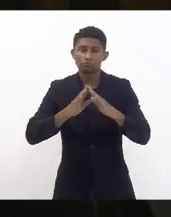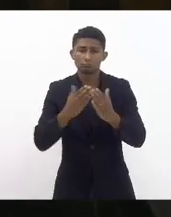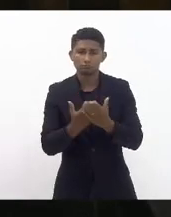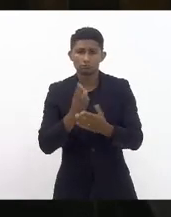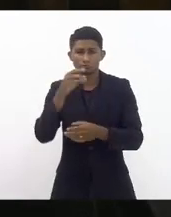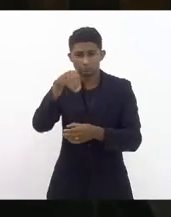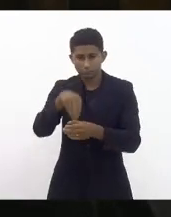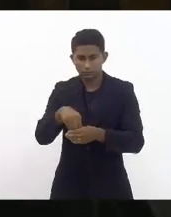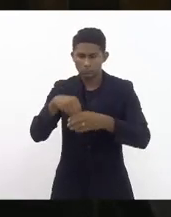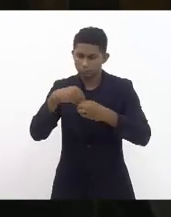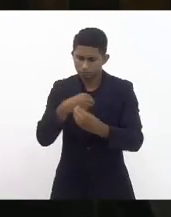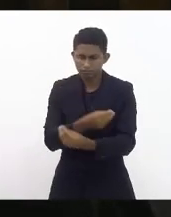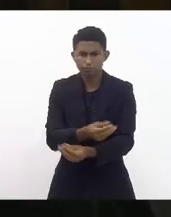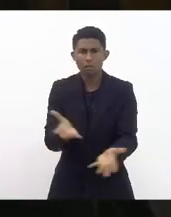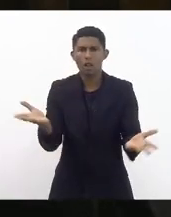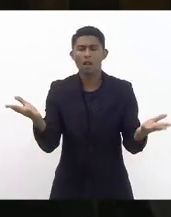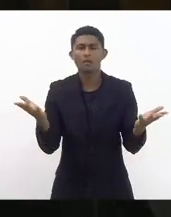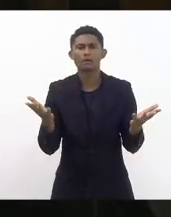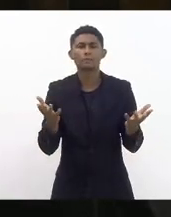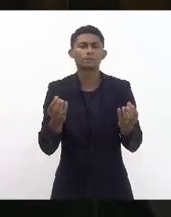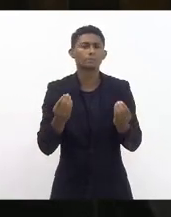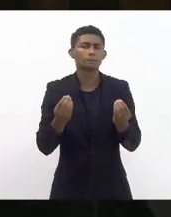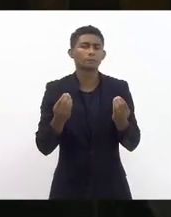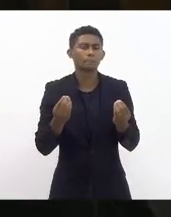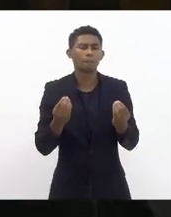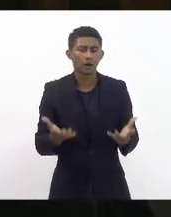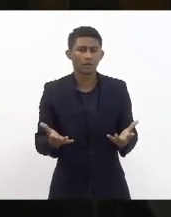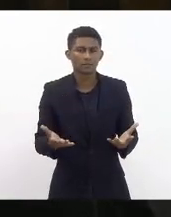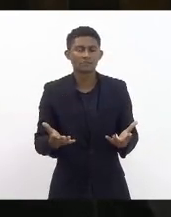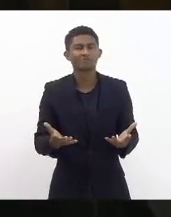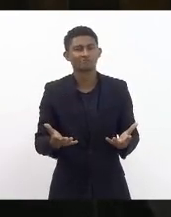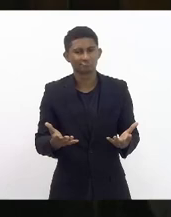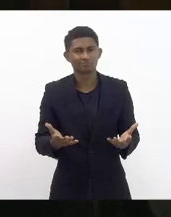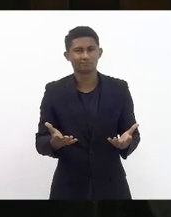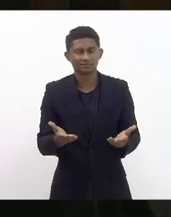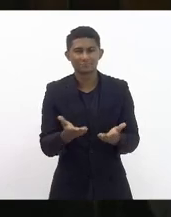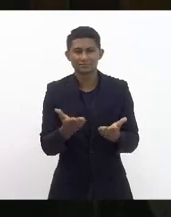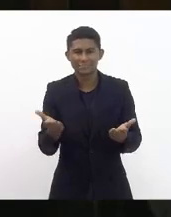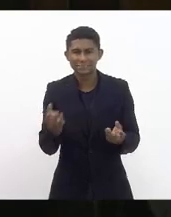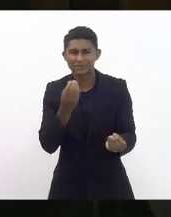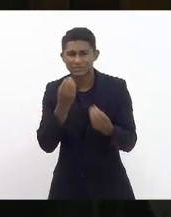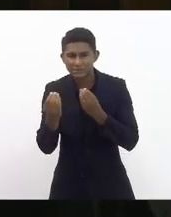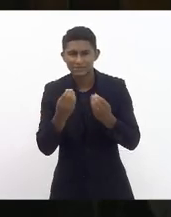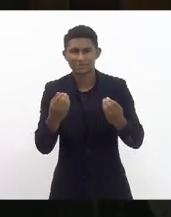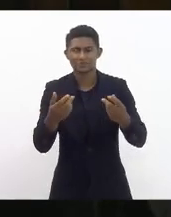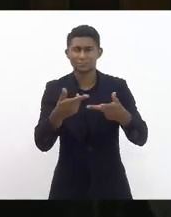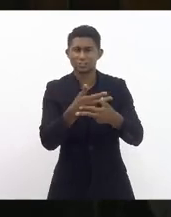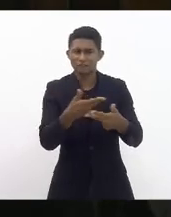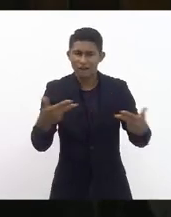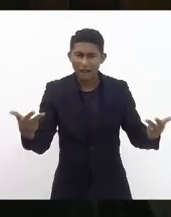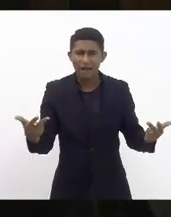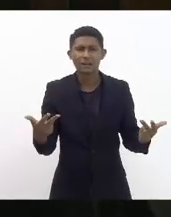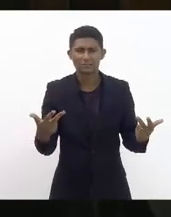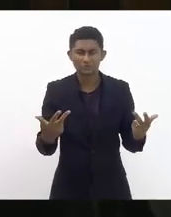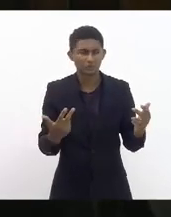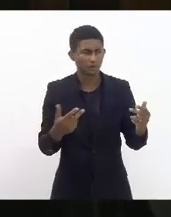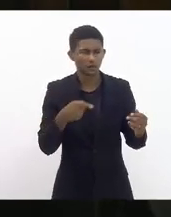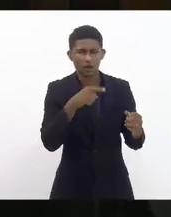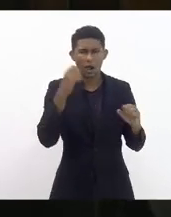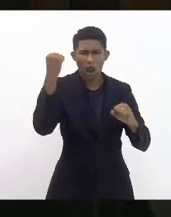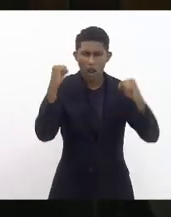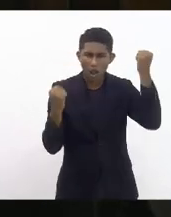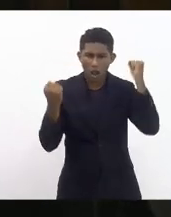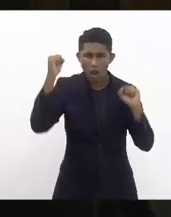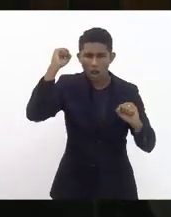escolar e reduzir o consumo de alimentos processados e